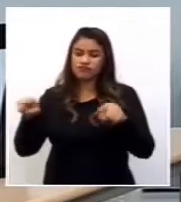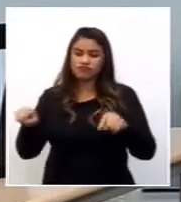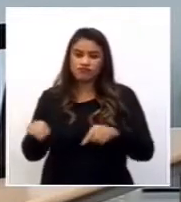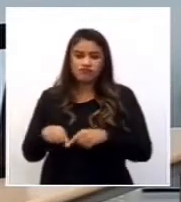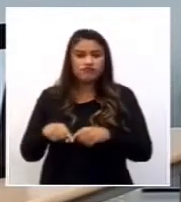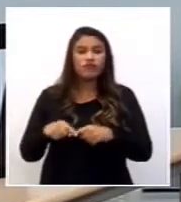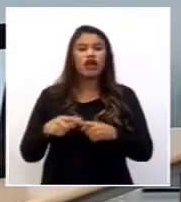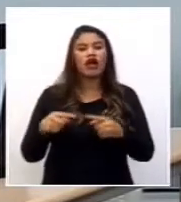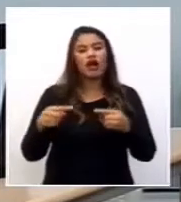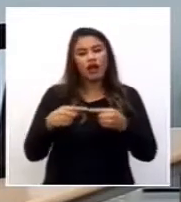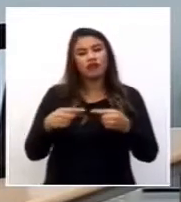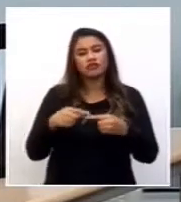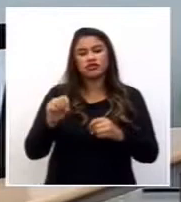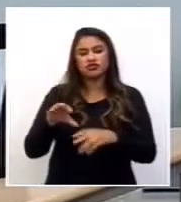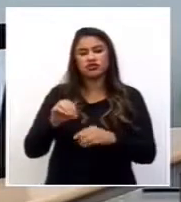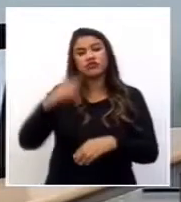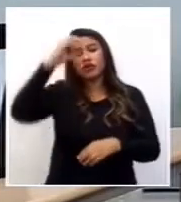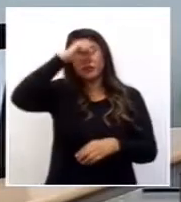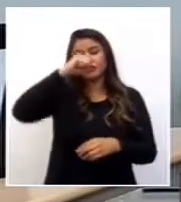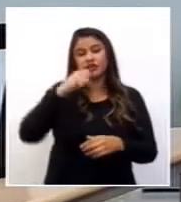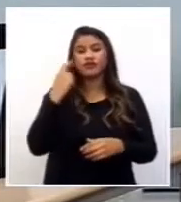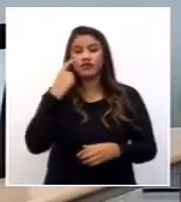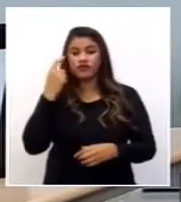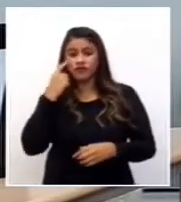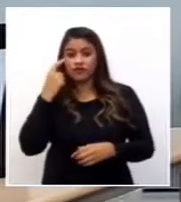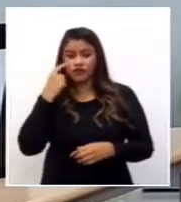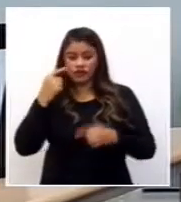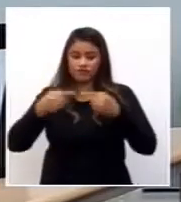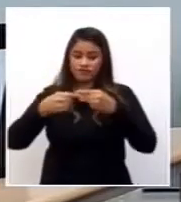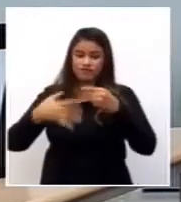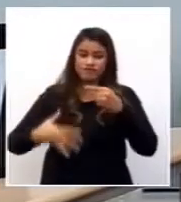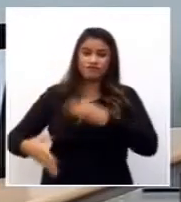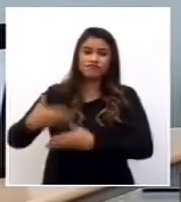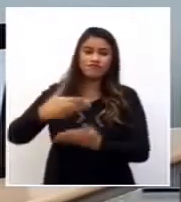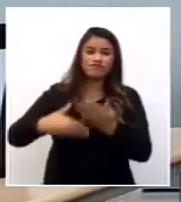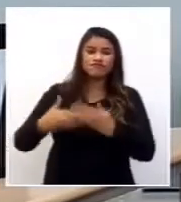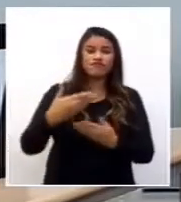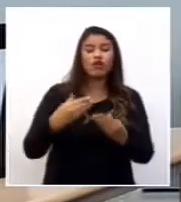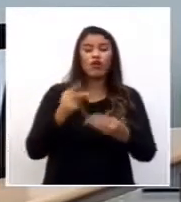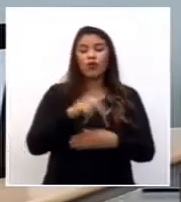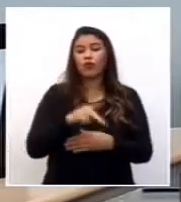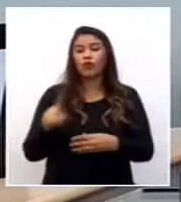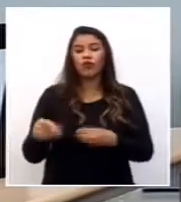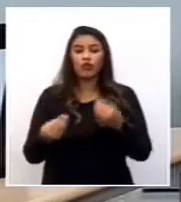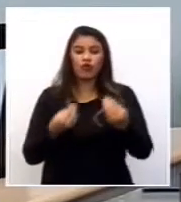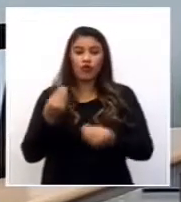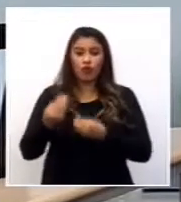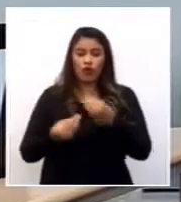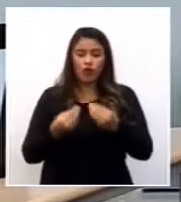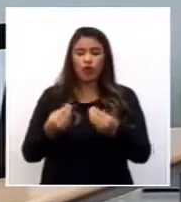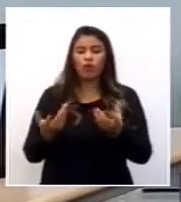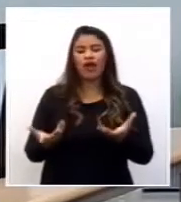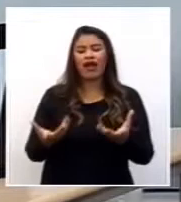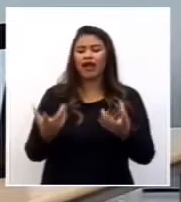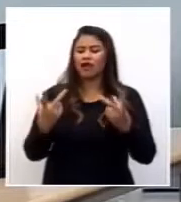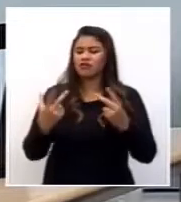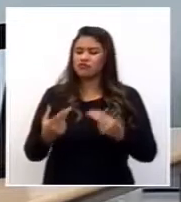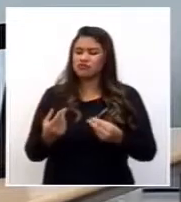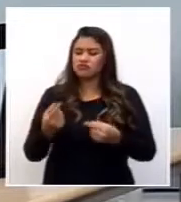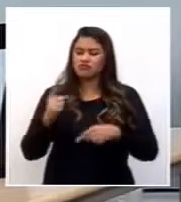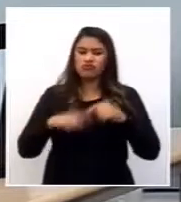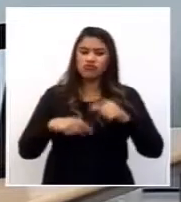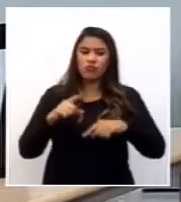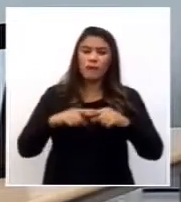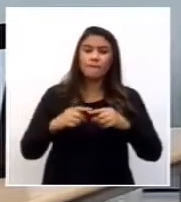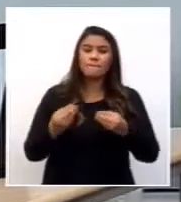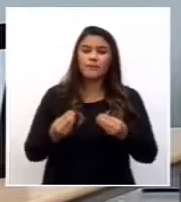que essas contribuições dos professores acabam realmente dando como um elemento propulsor para fomentar a nossa